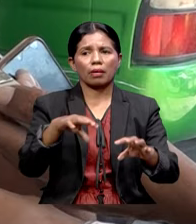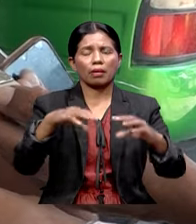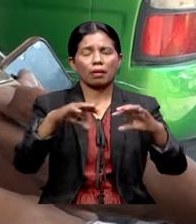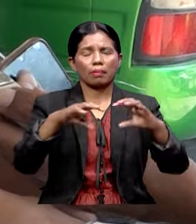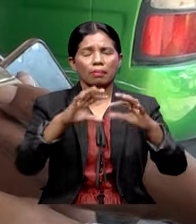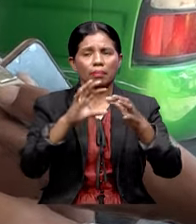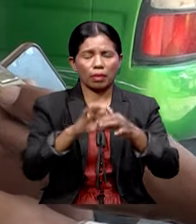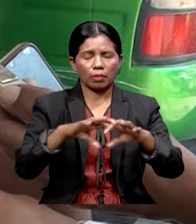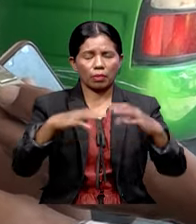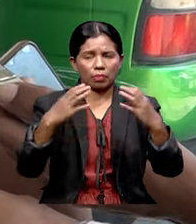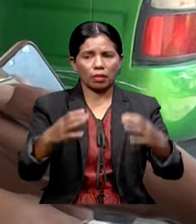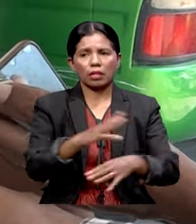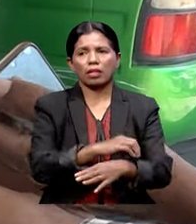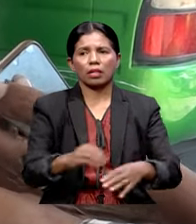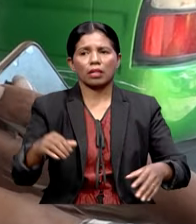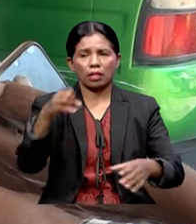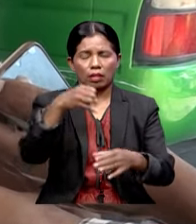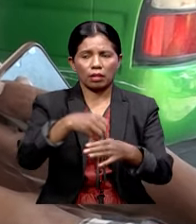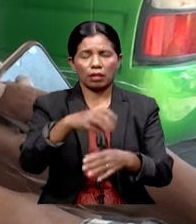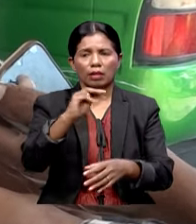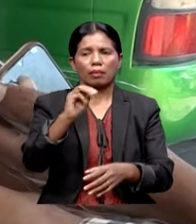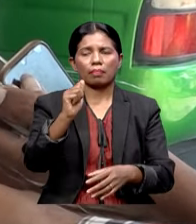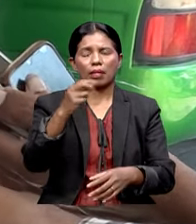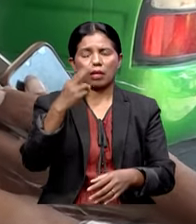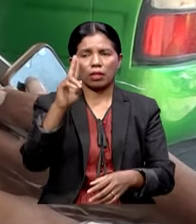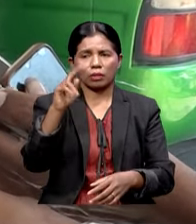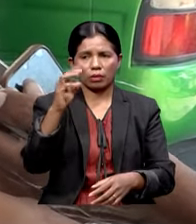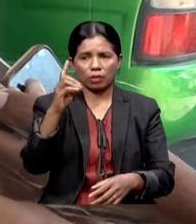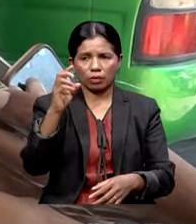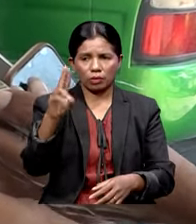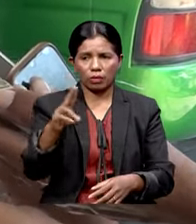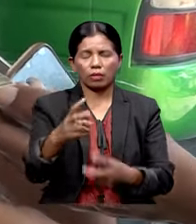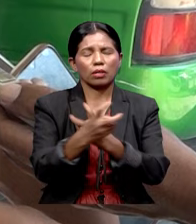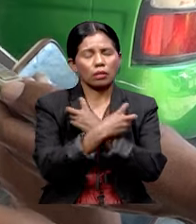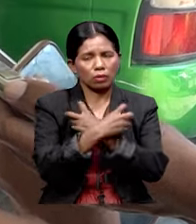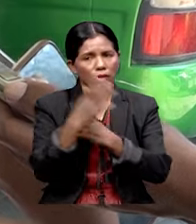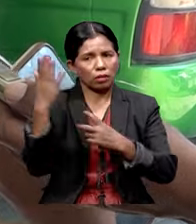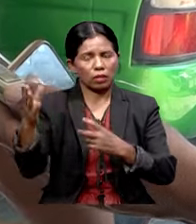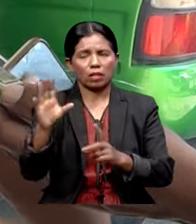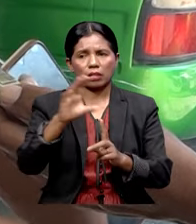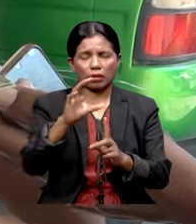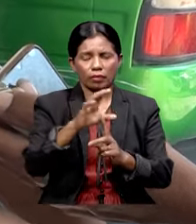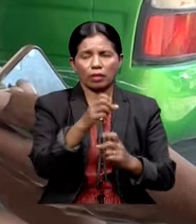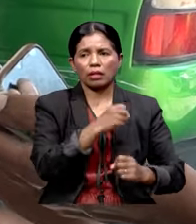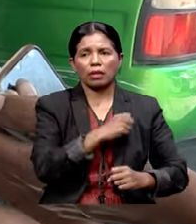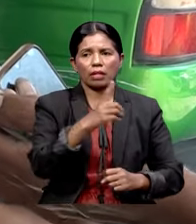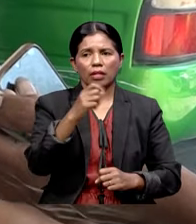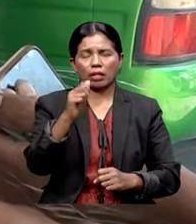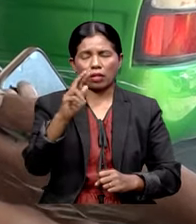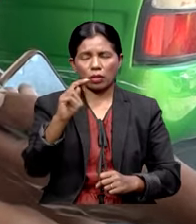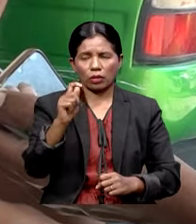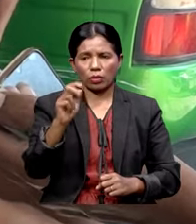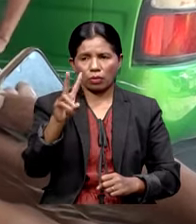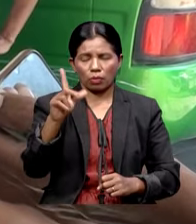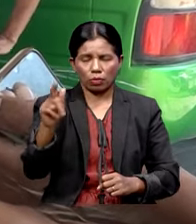ser inclui saudoso Mahudo Rancadala, que ninha ruim, ou seja, para comandante da Itula, o Sr.